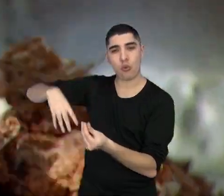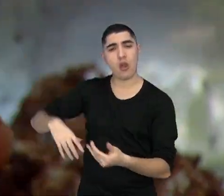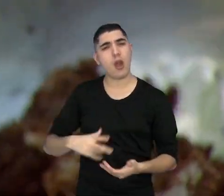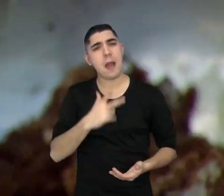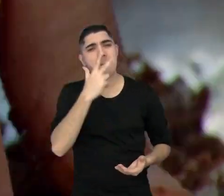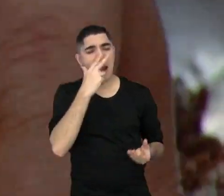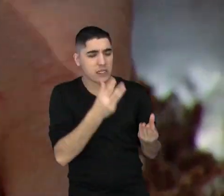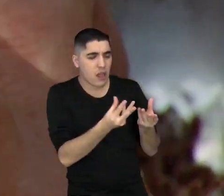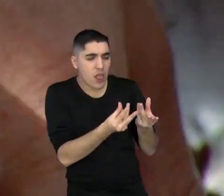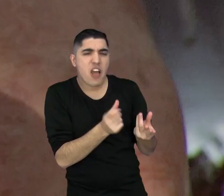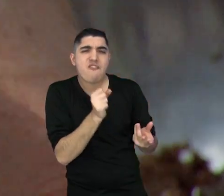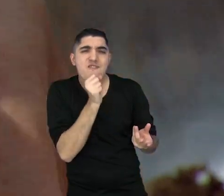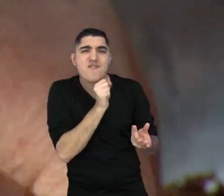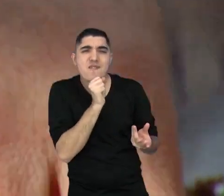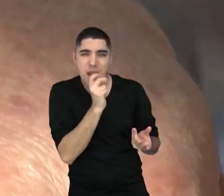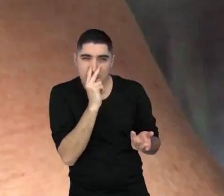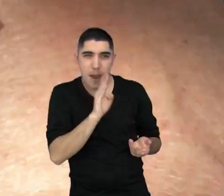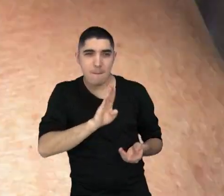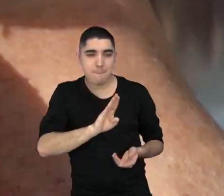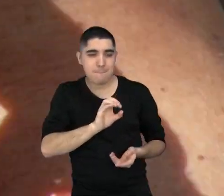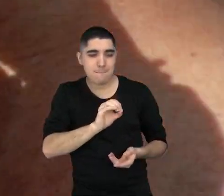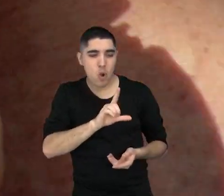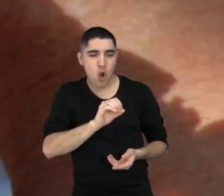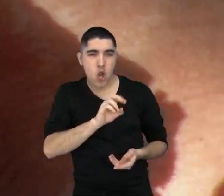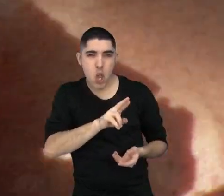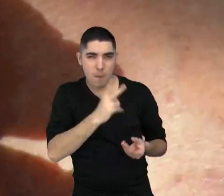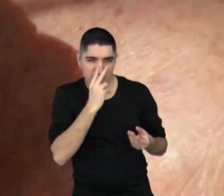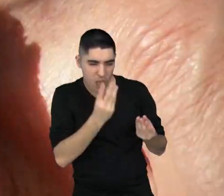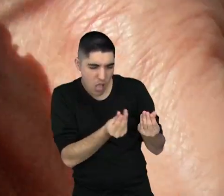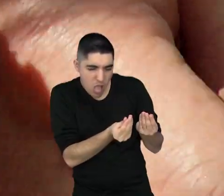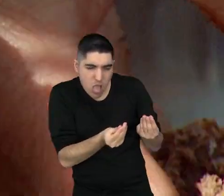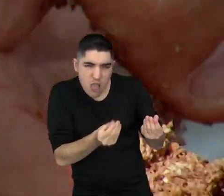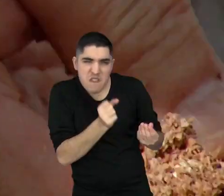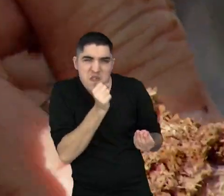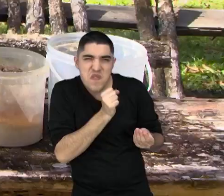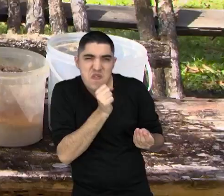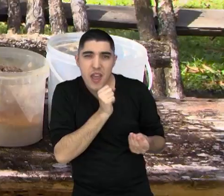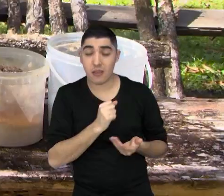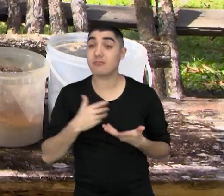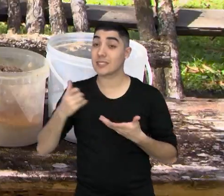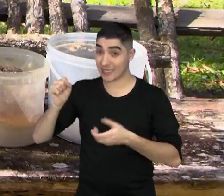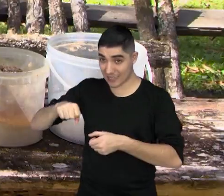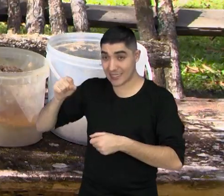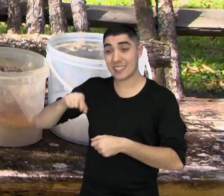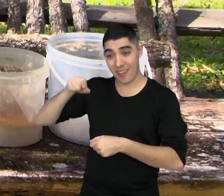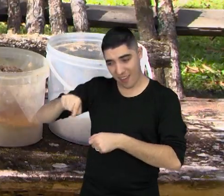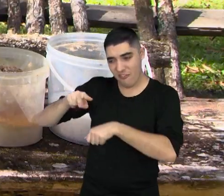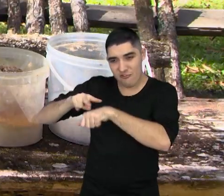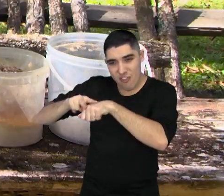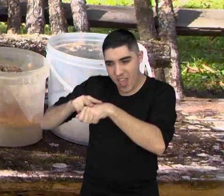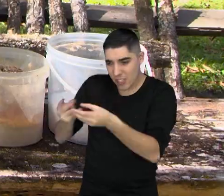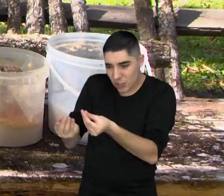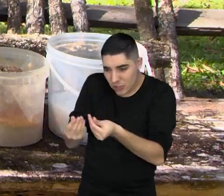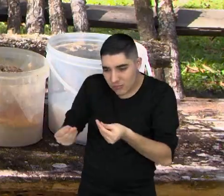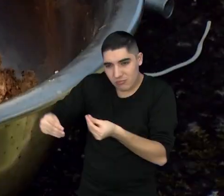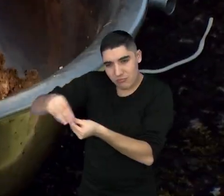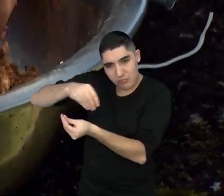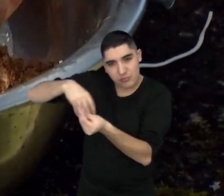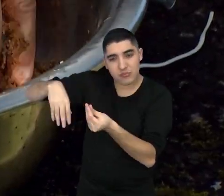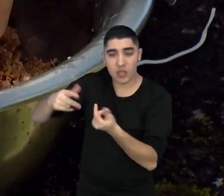Que parece um bolor, assim, a gente pode usar essa expressão, exatamente, né? Bolor. Parece um bolor, tá vendo? Exatamente, Legal. fungo é isso, é um fungo bolor. É isso, é um